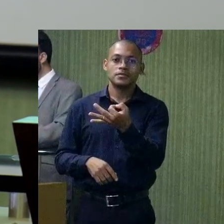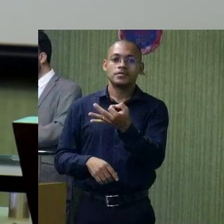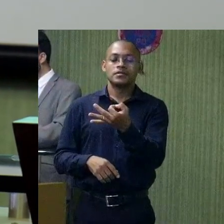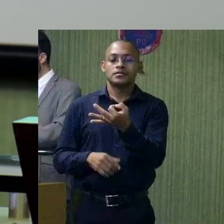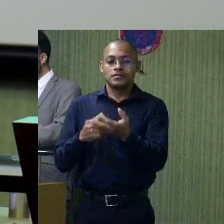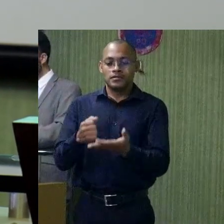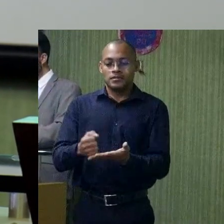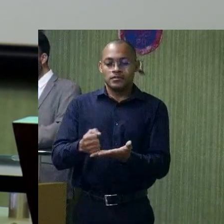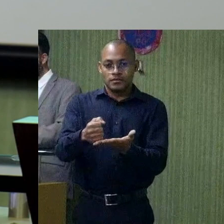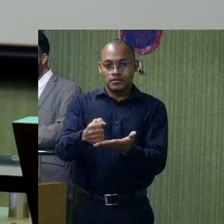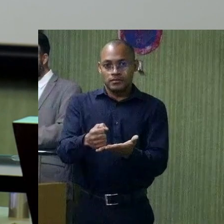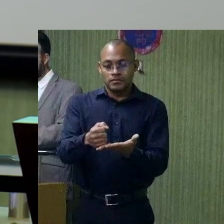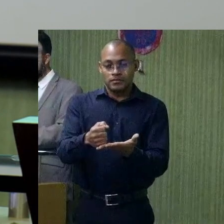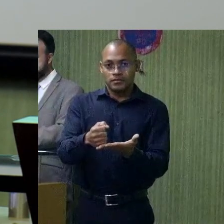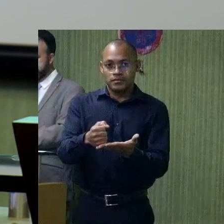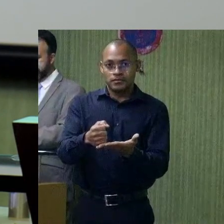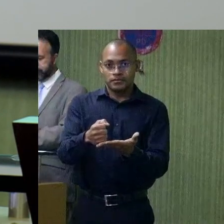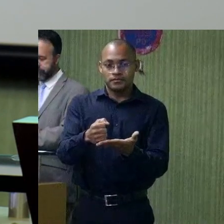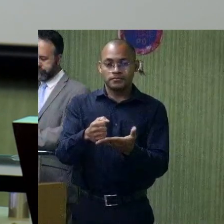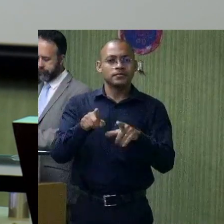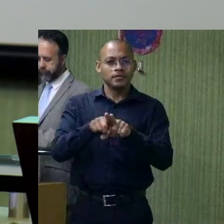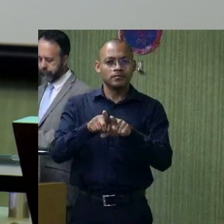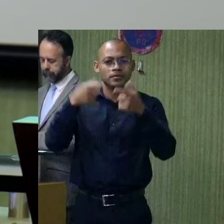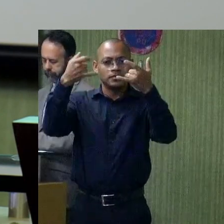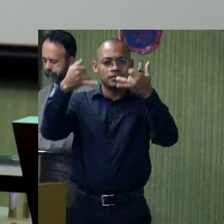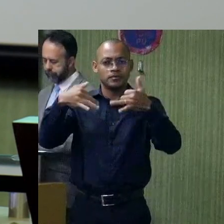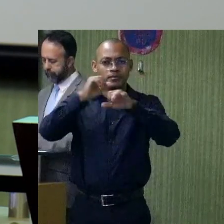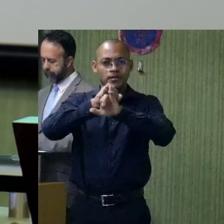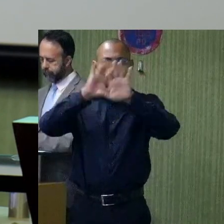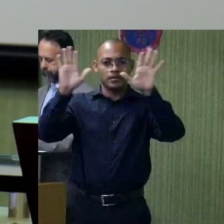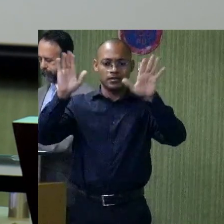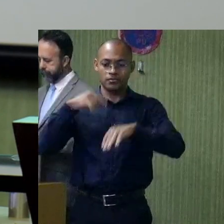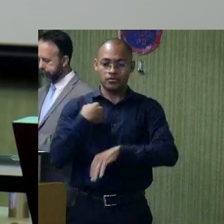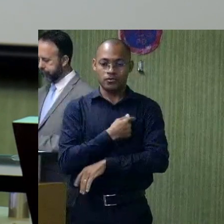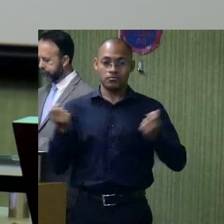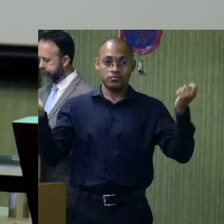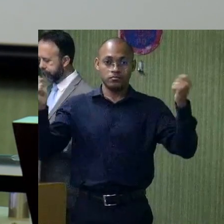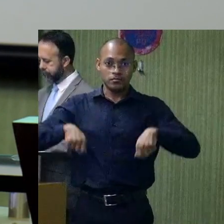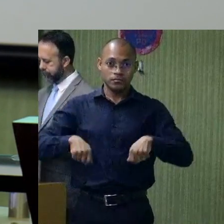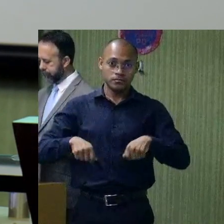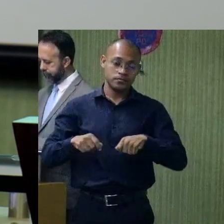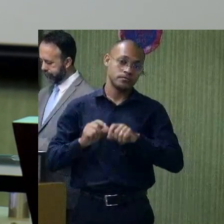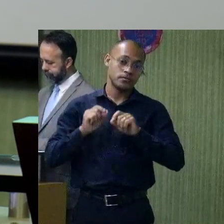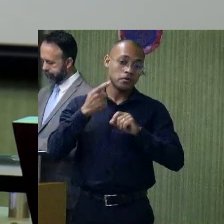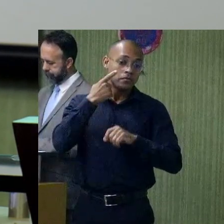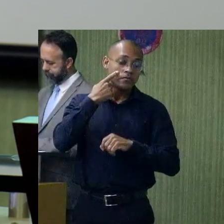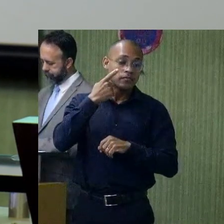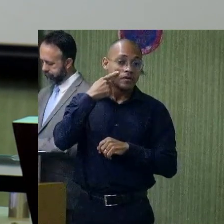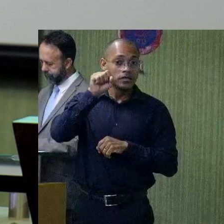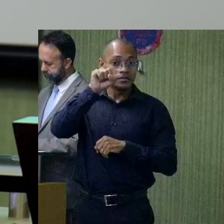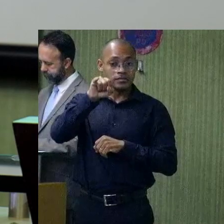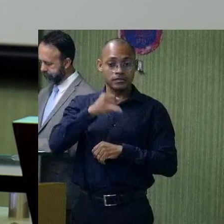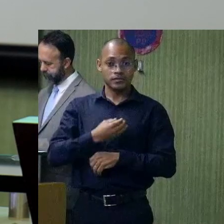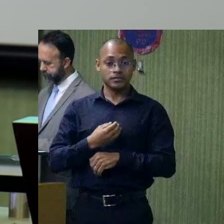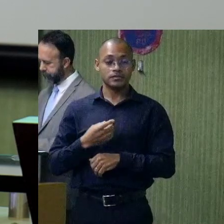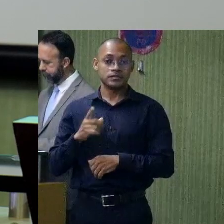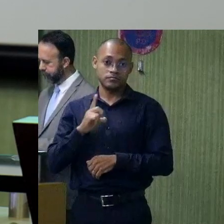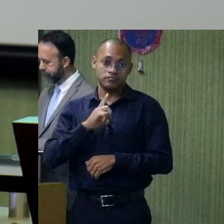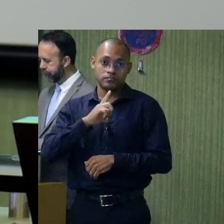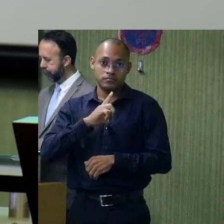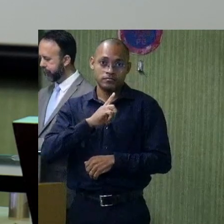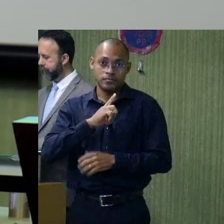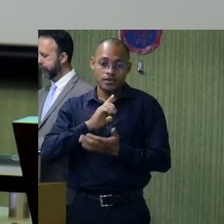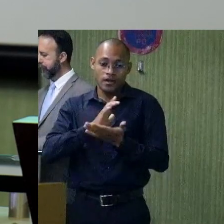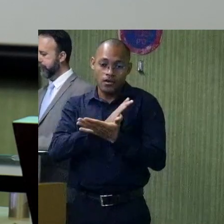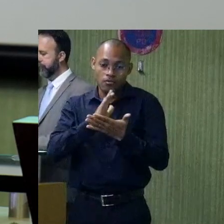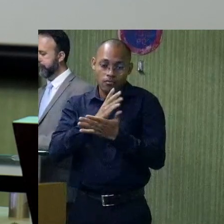né E também esclarecimento Até que a gente possa também ver se existe alguma coisa para se fazer eh